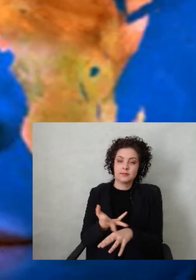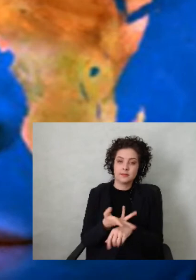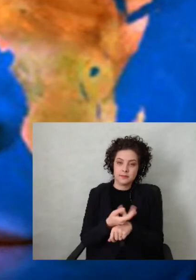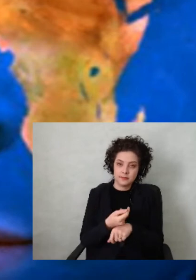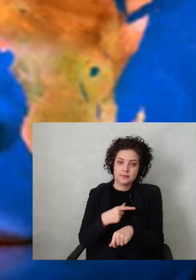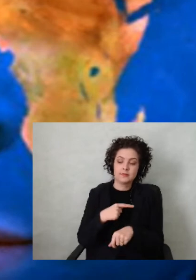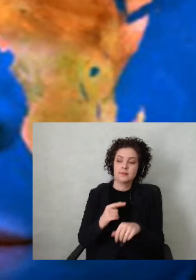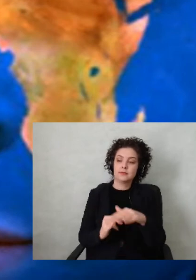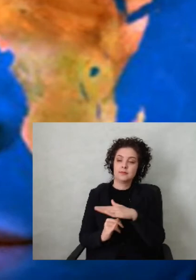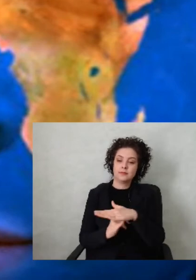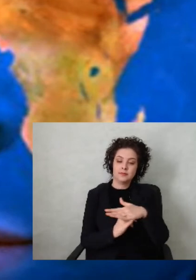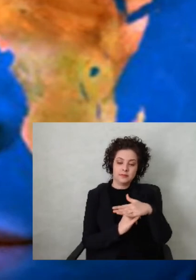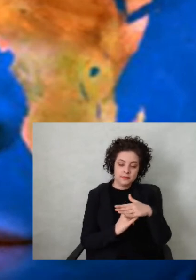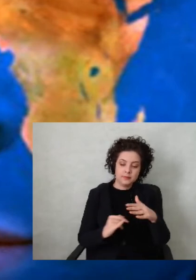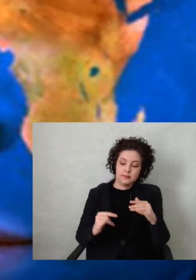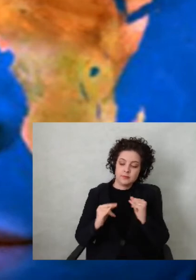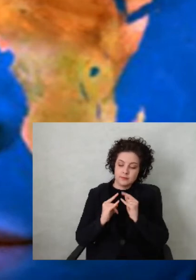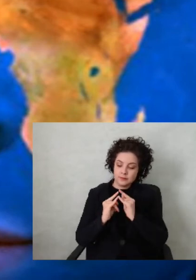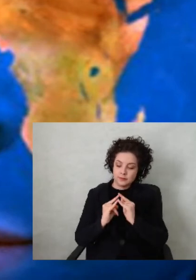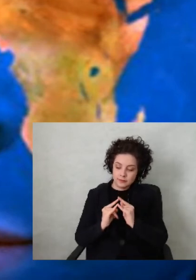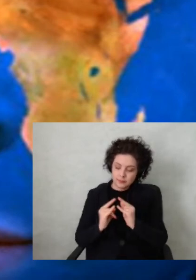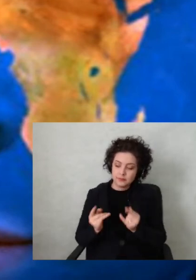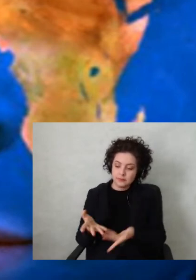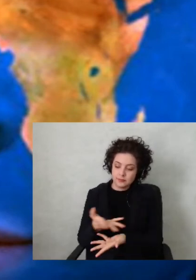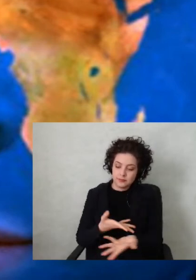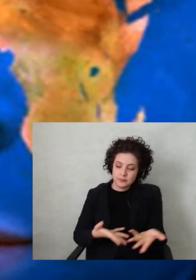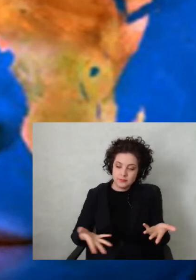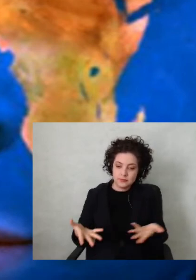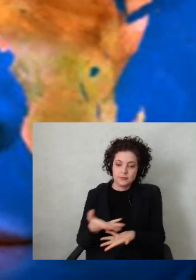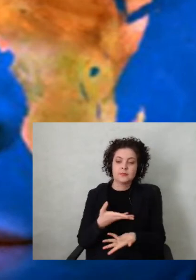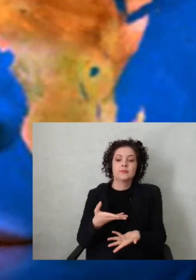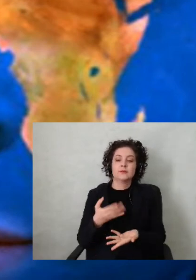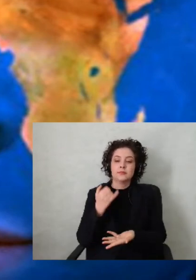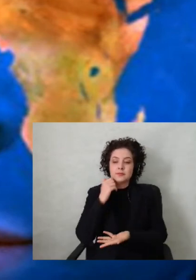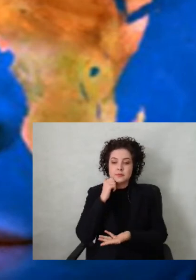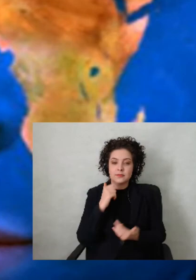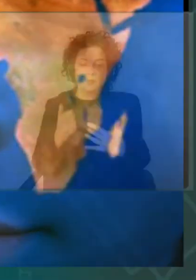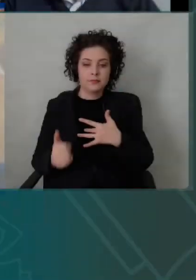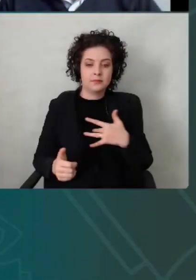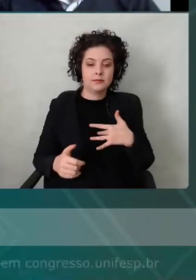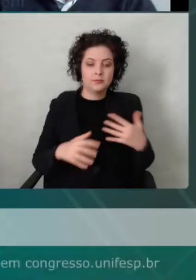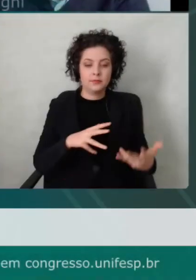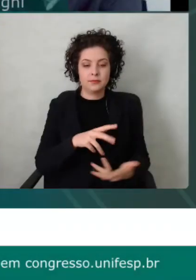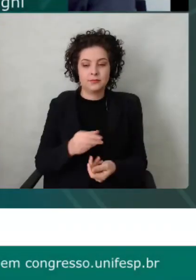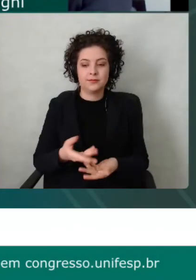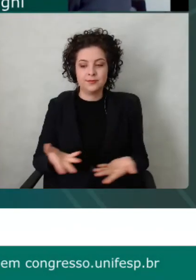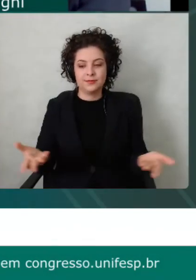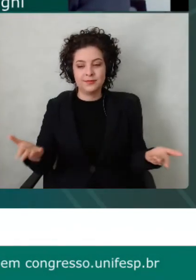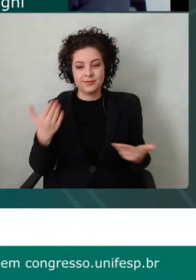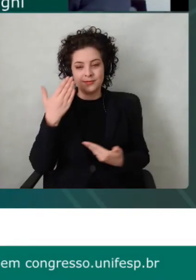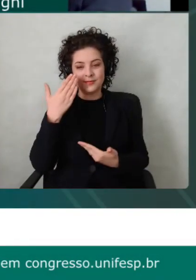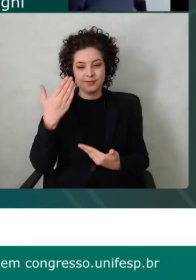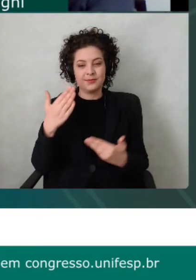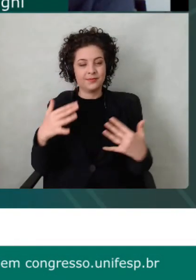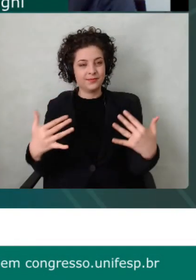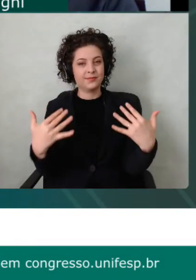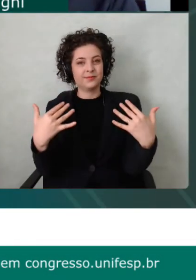que promova colaboração em ciência e saúde global. Muito obrigado pela atenção de todos.